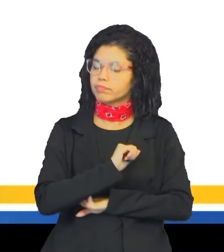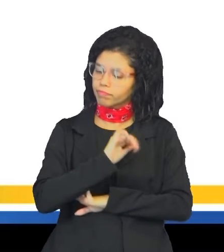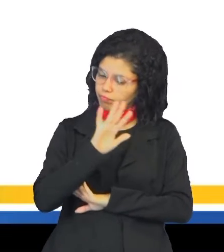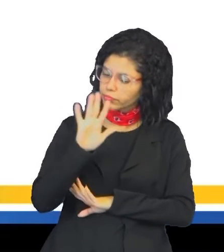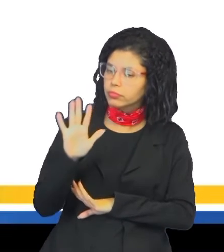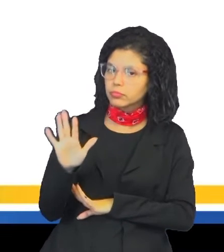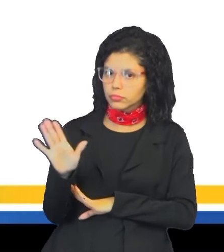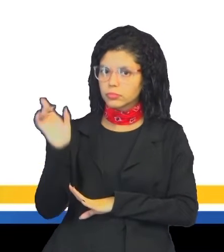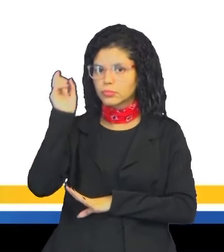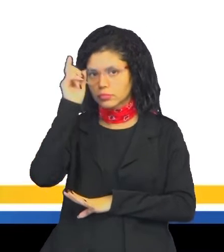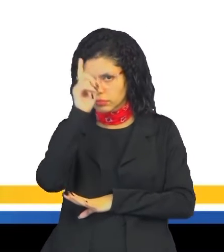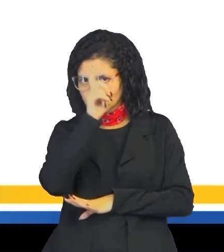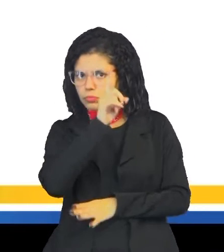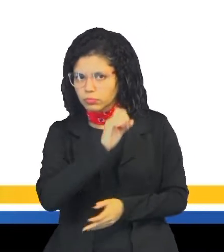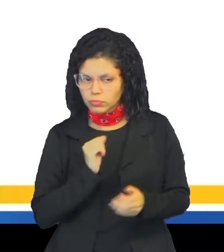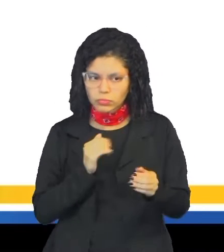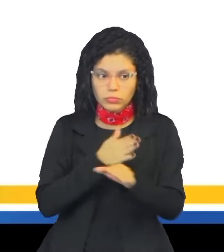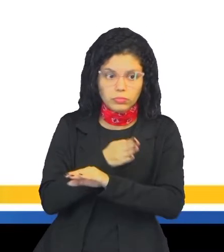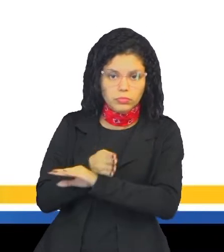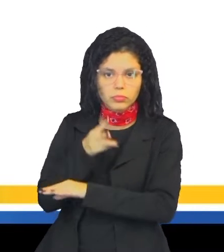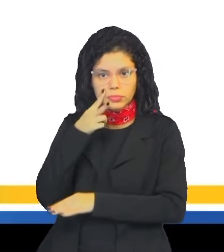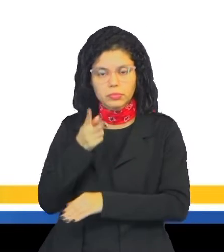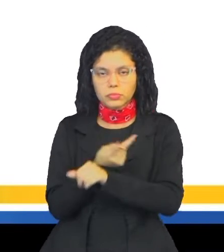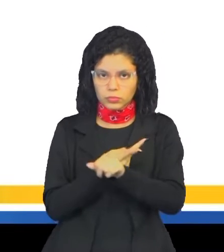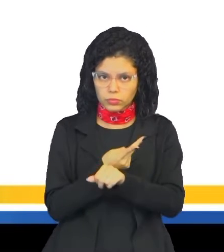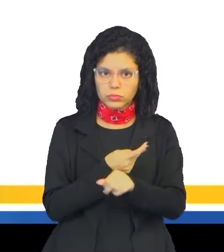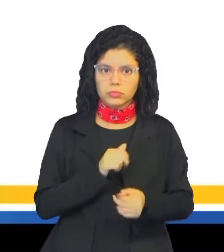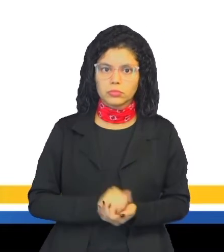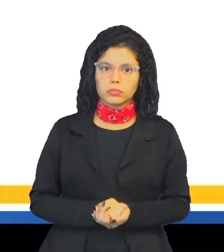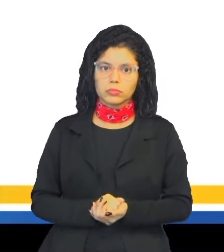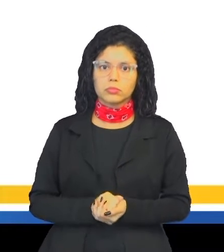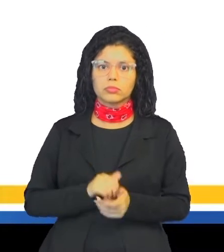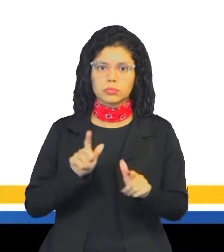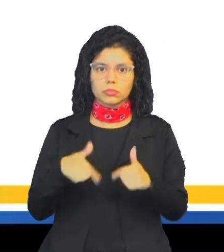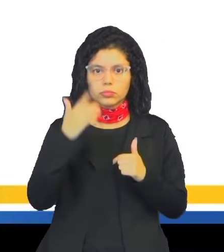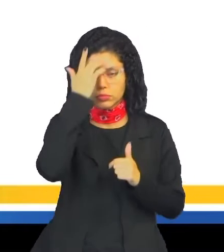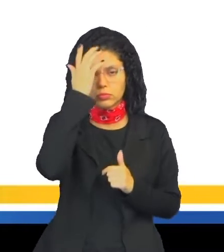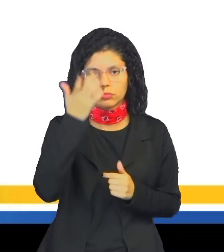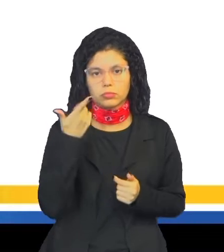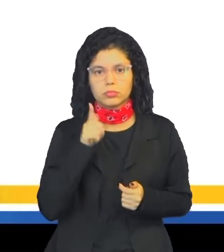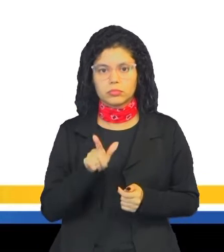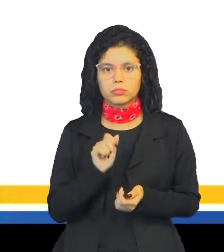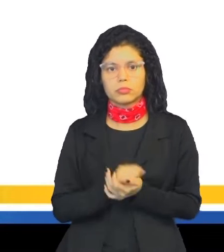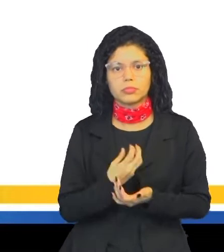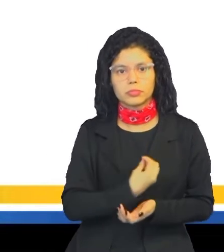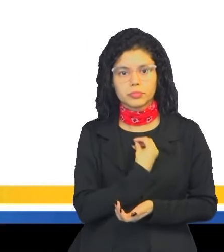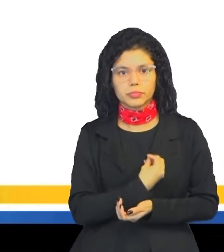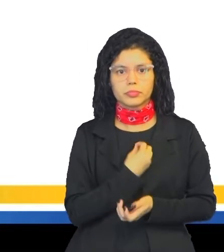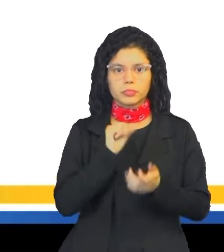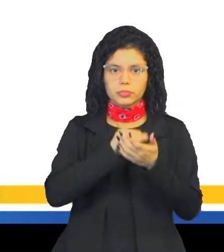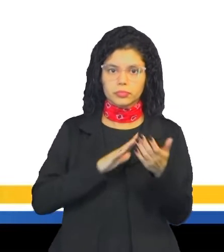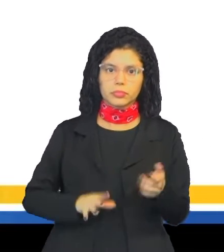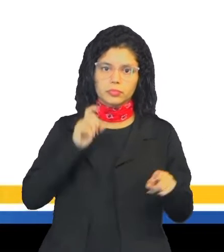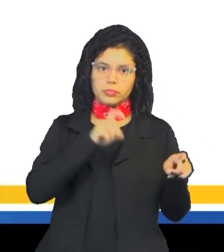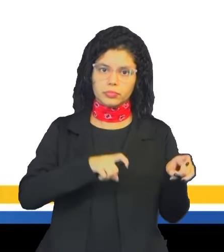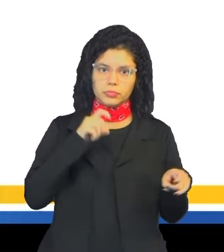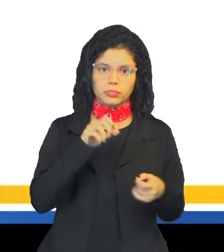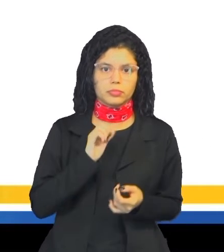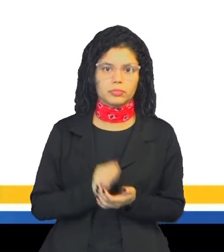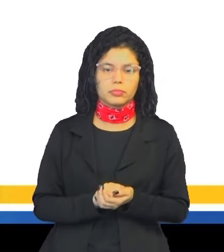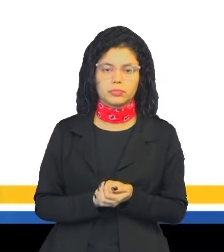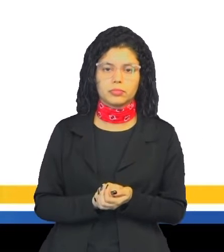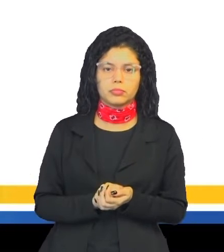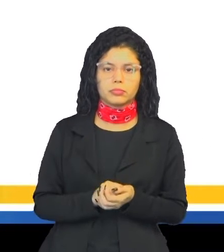claro, né, ficassem bem escondidos, né, e fosse fácil, né, montar uma defesa. Eles sobreviviam das atividades, né, como